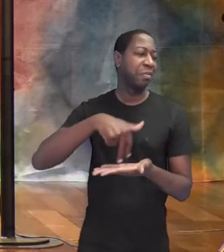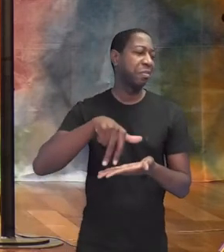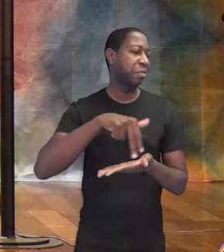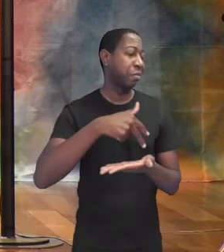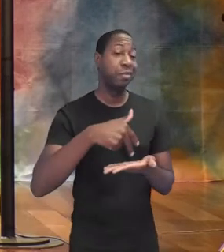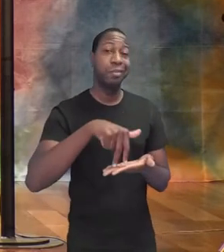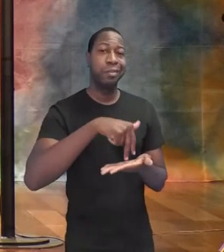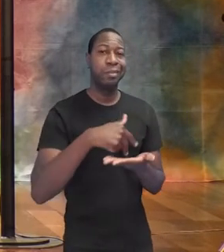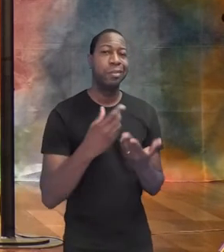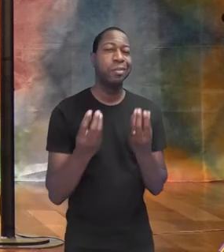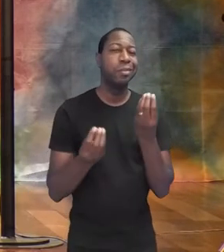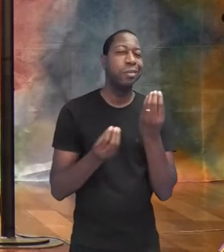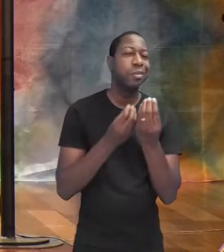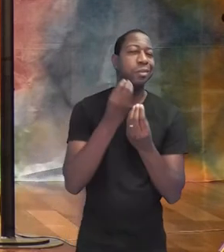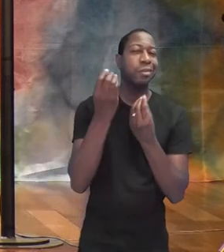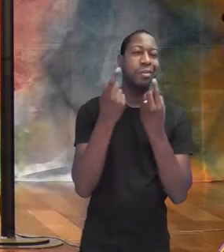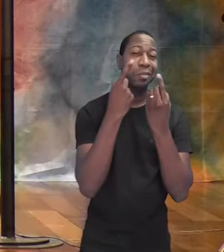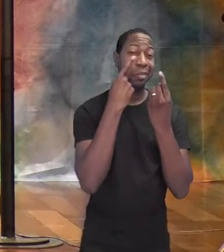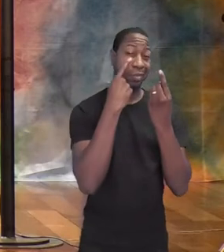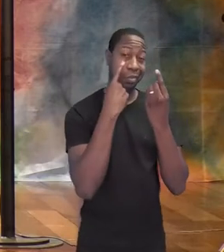não sei mais chorar.